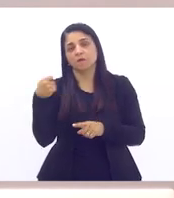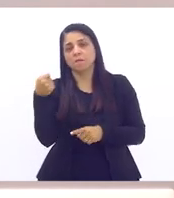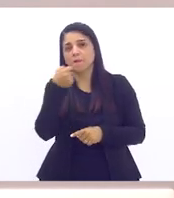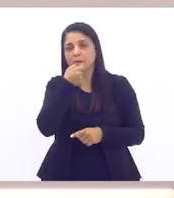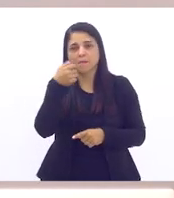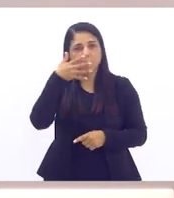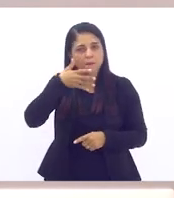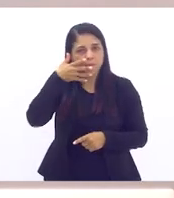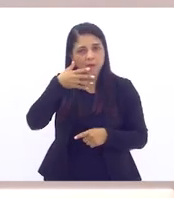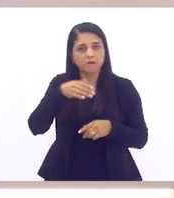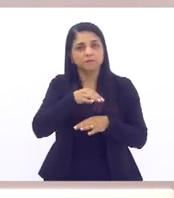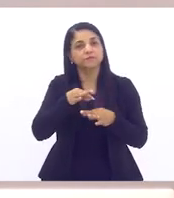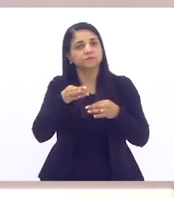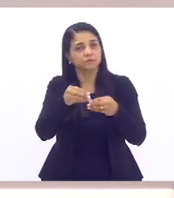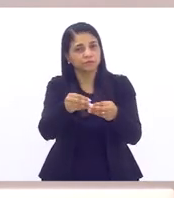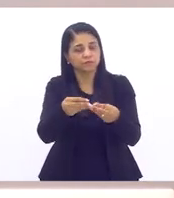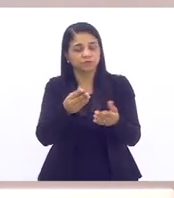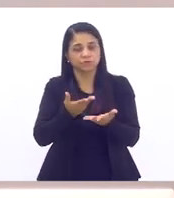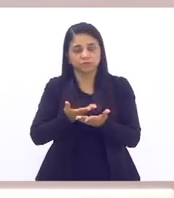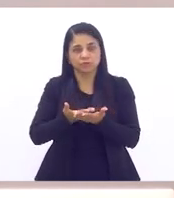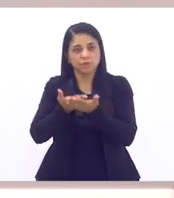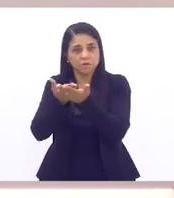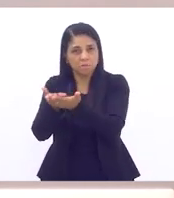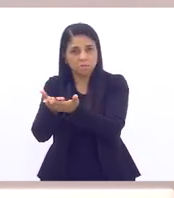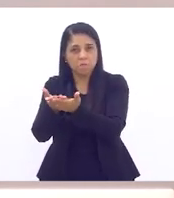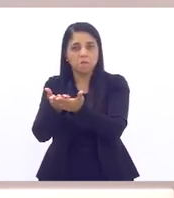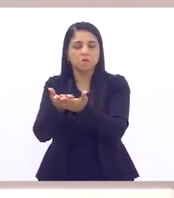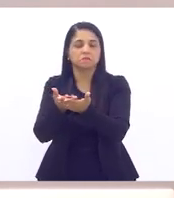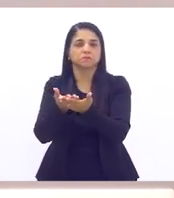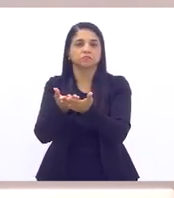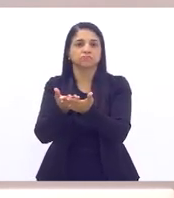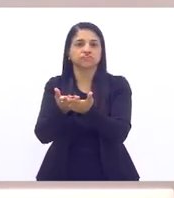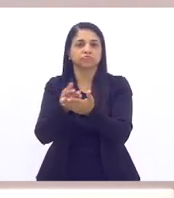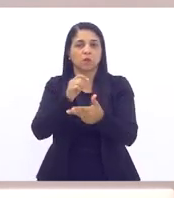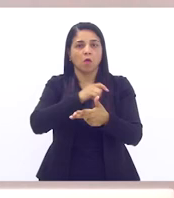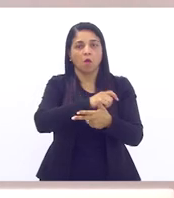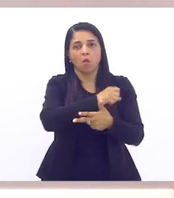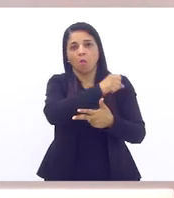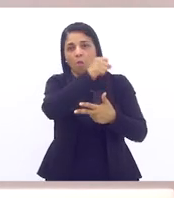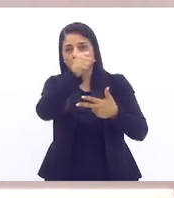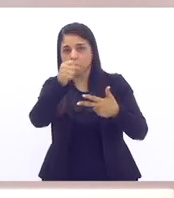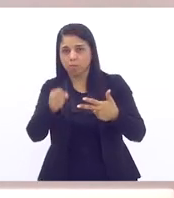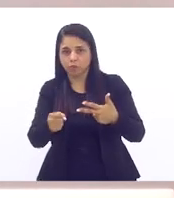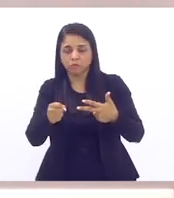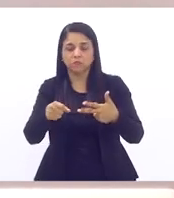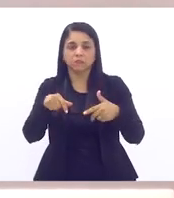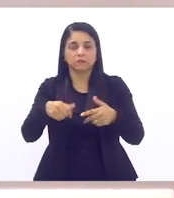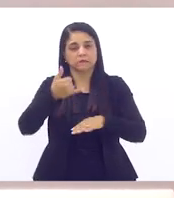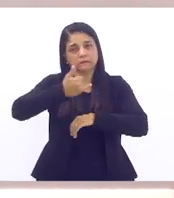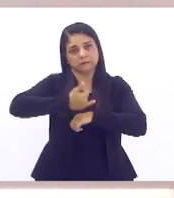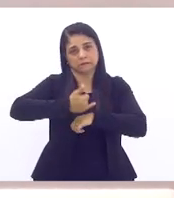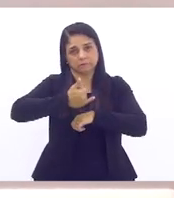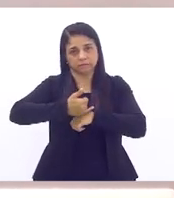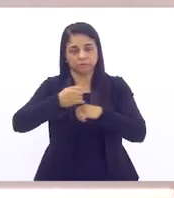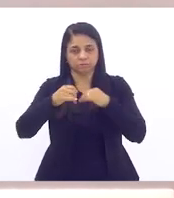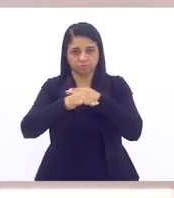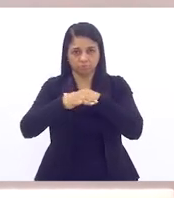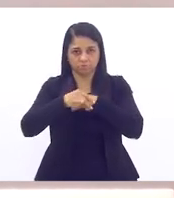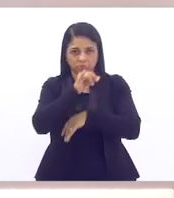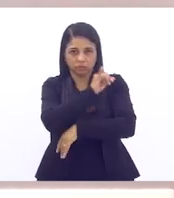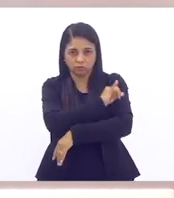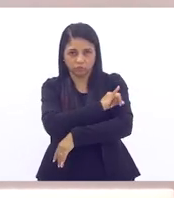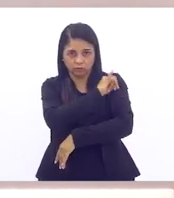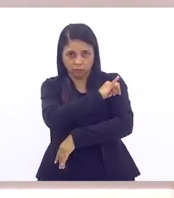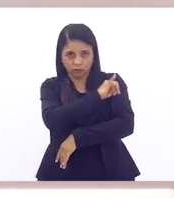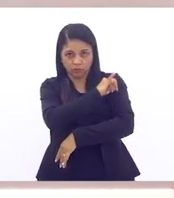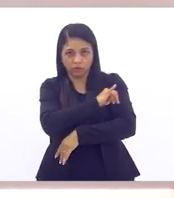com uma um encaminhamento para que algo relacionado ao poder público municipal na capital do Rio de Janeiro possa sair